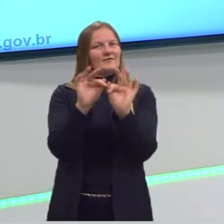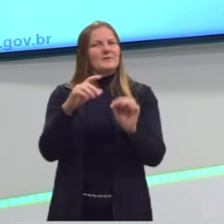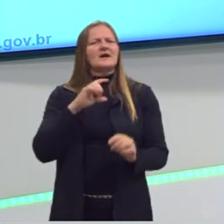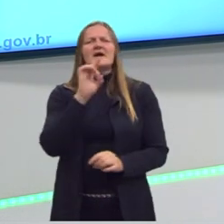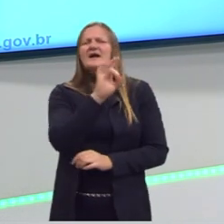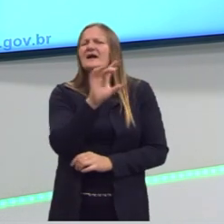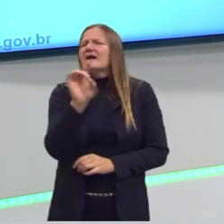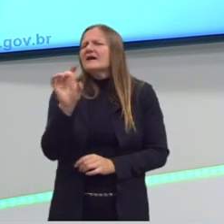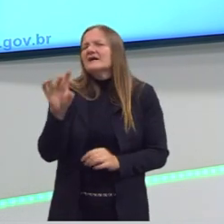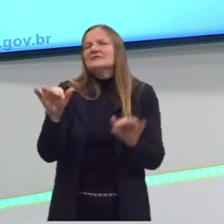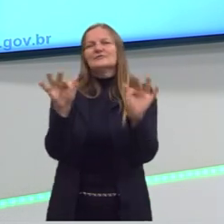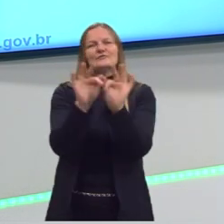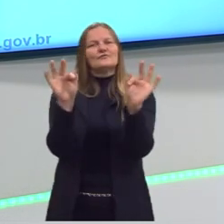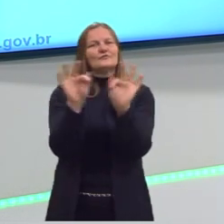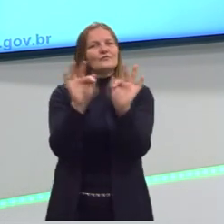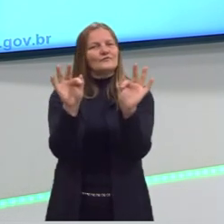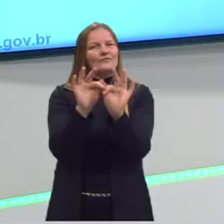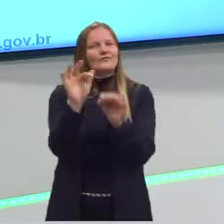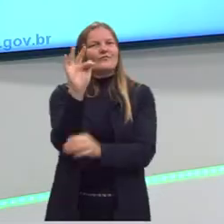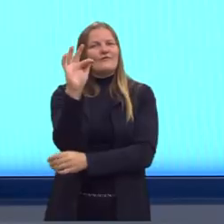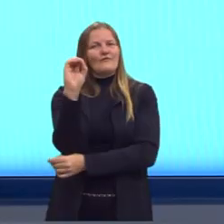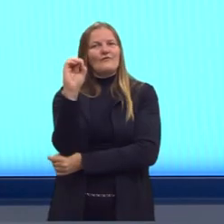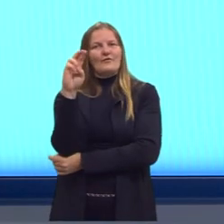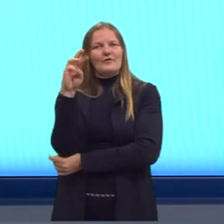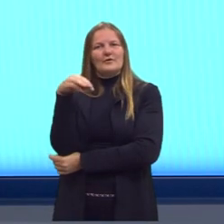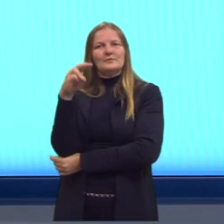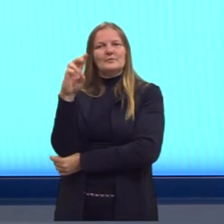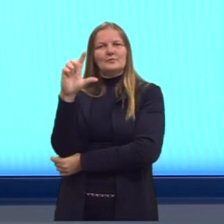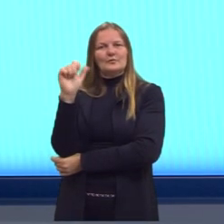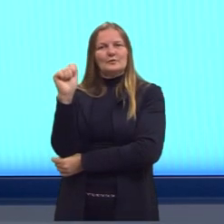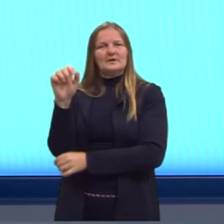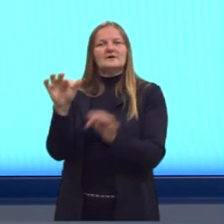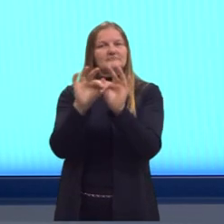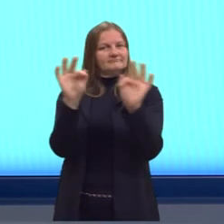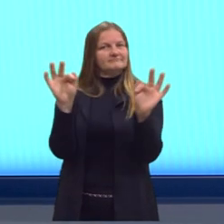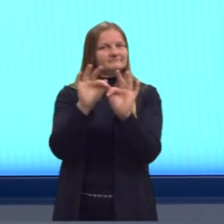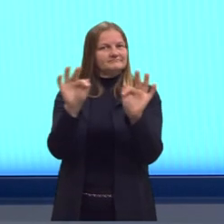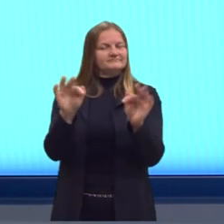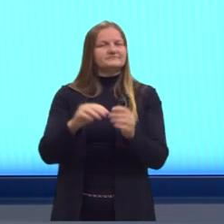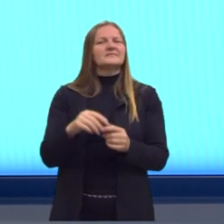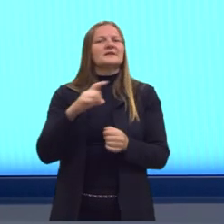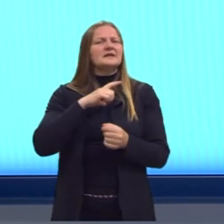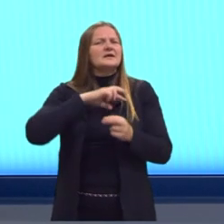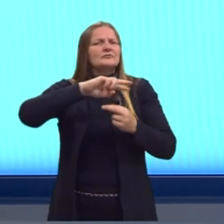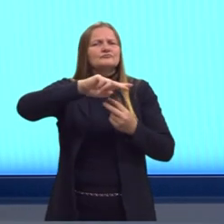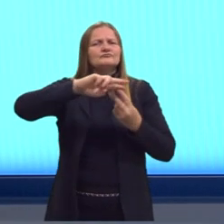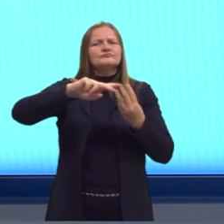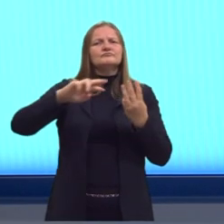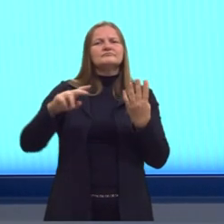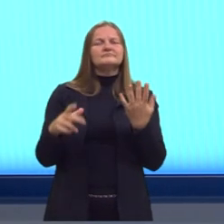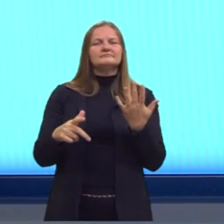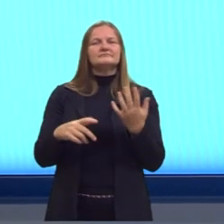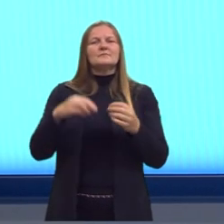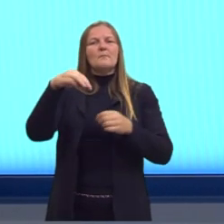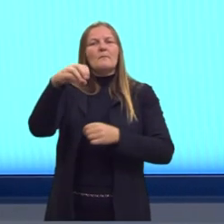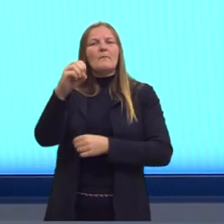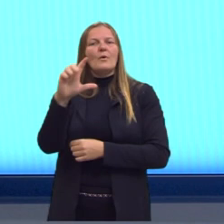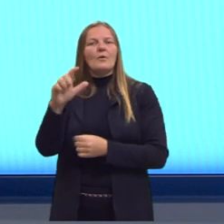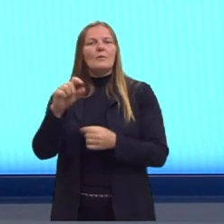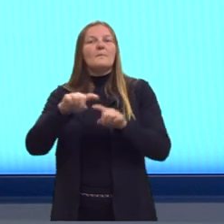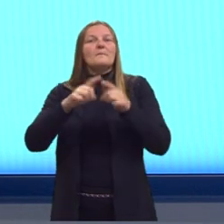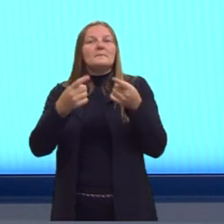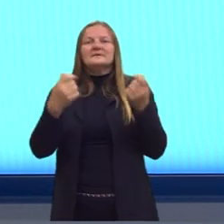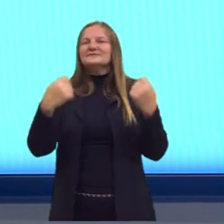existe uma fórmula para calcular a massa molar existe uma fórmula para calcular rendimento existe forma para calcular número de mol